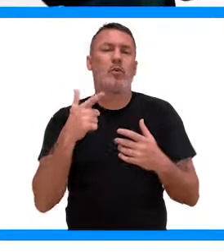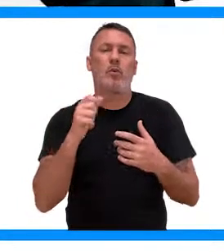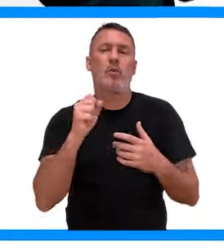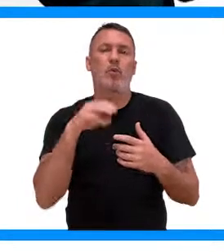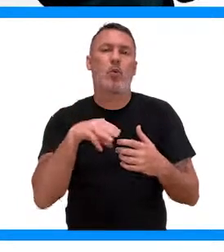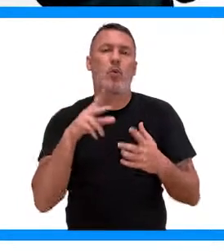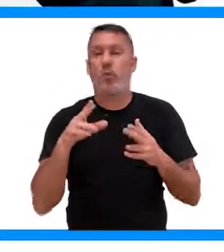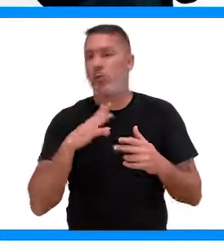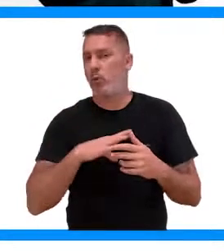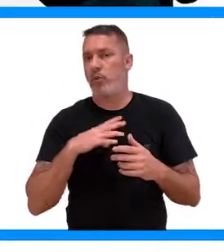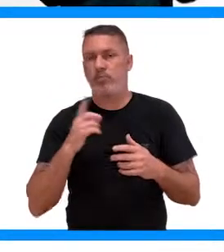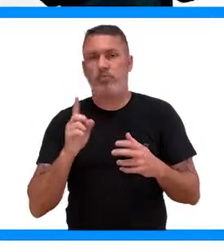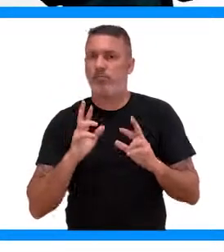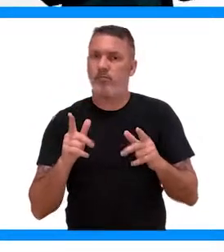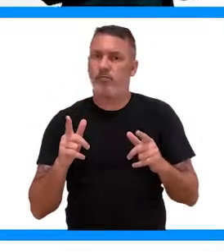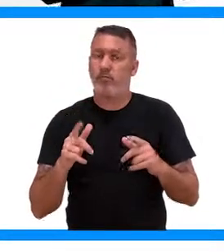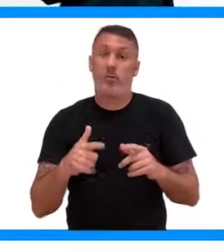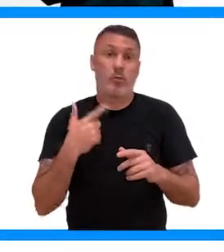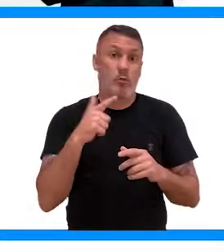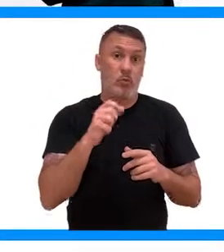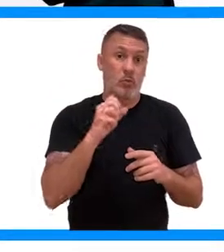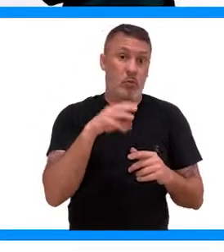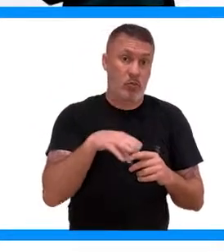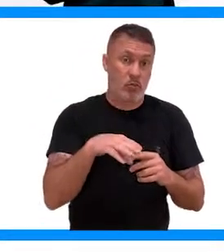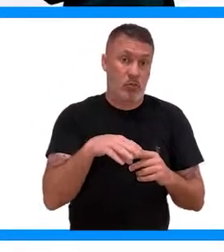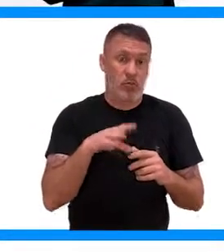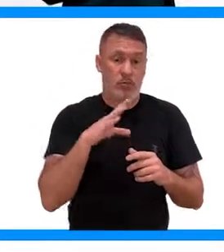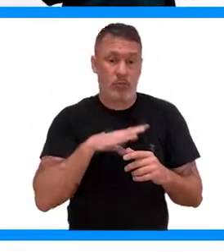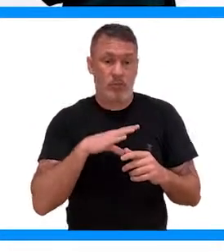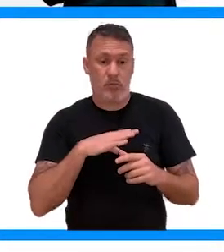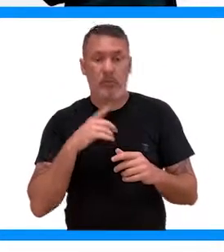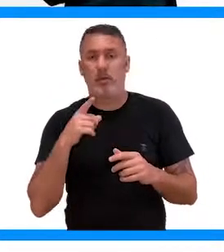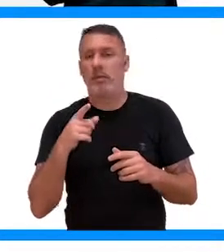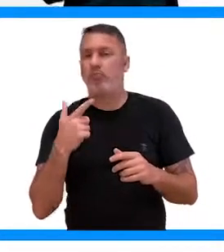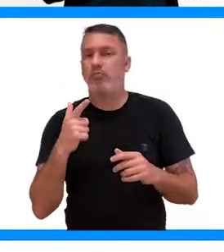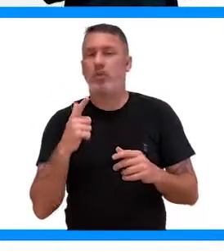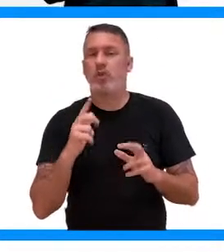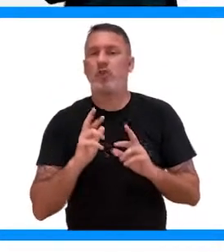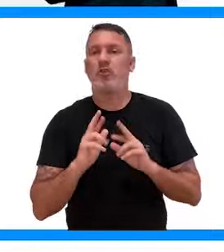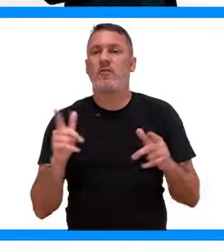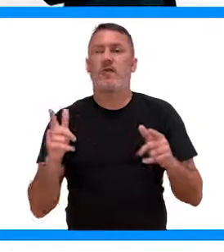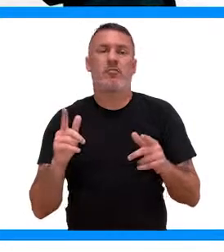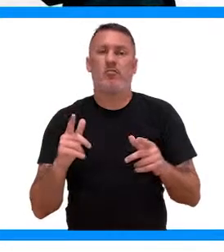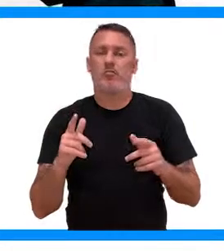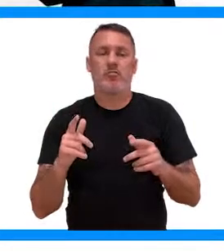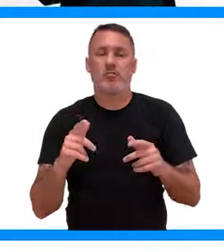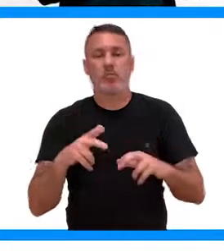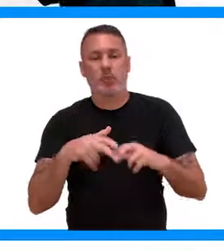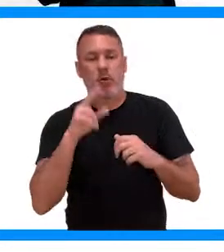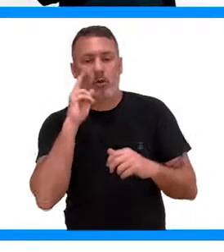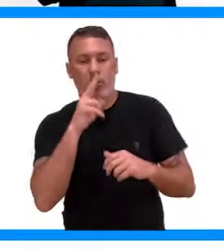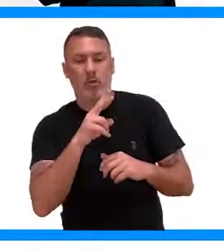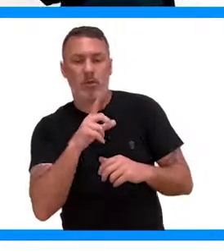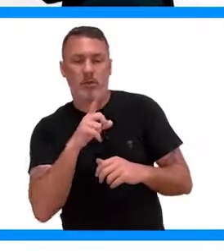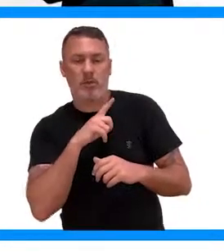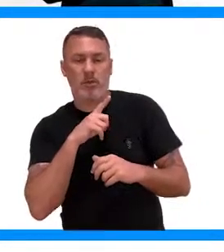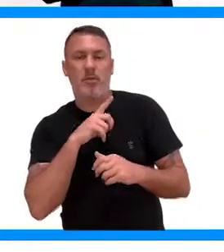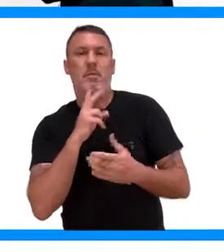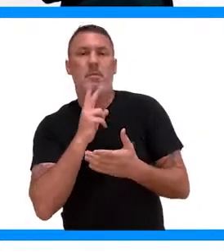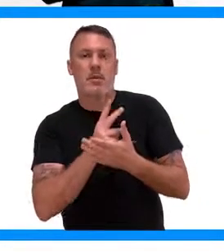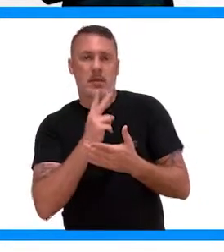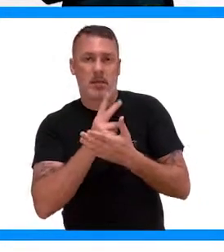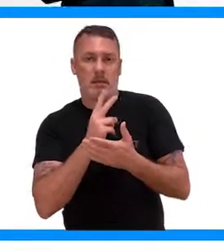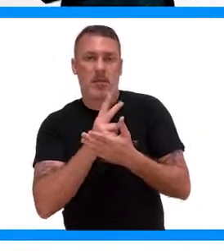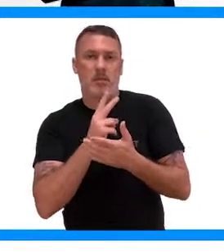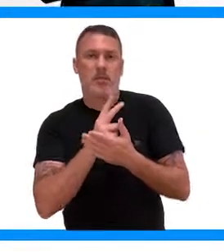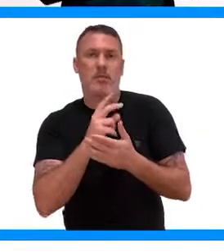letrinha que não tem som, igual ao português. Então, como ela não tem som, ela não faz a menor diferença. Então, conservam